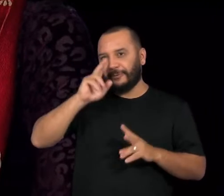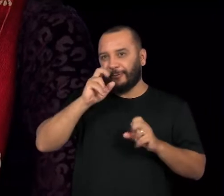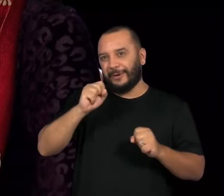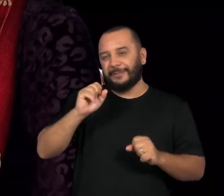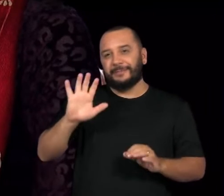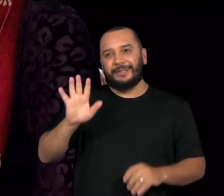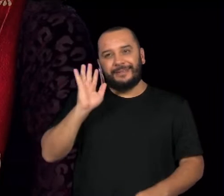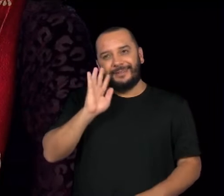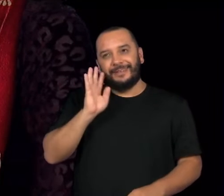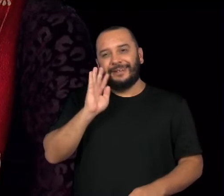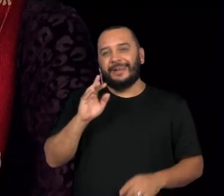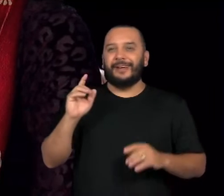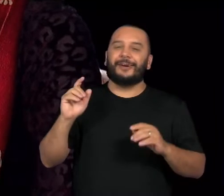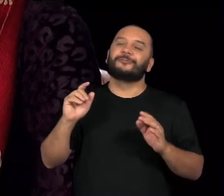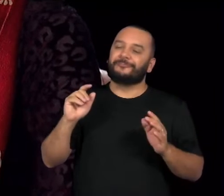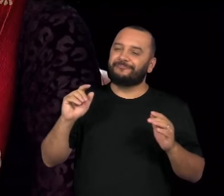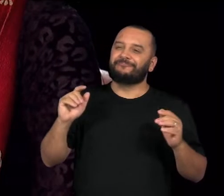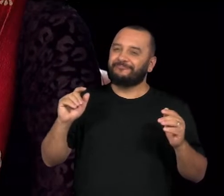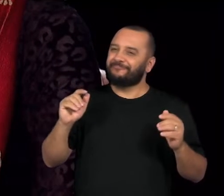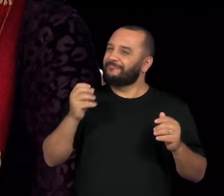muito divertido de fazer.